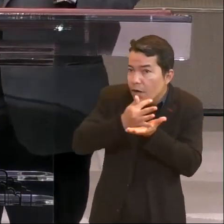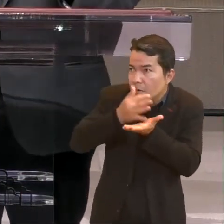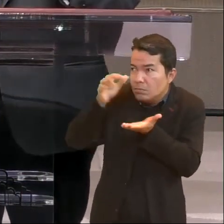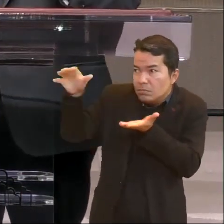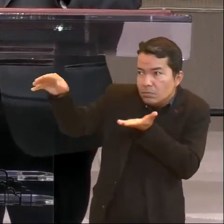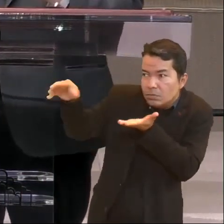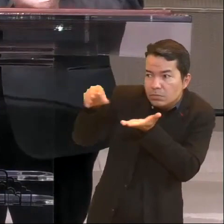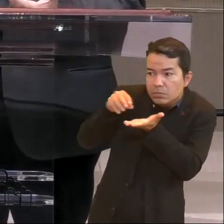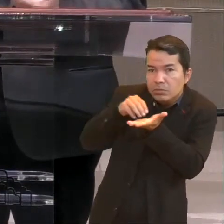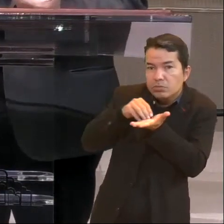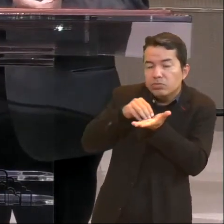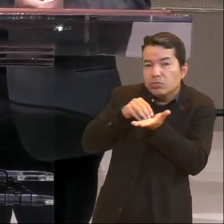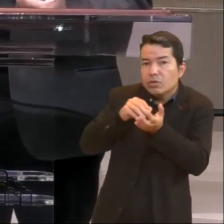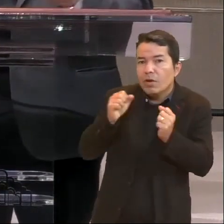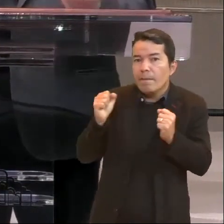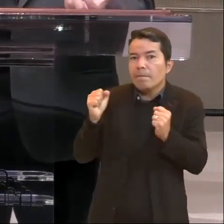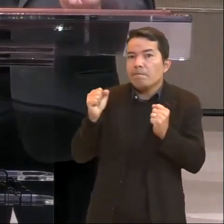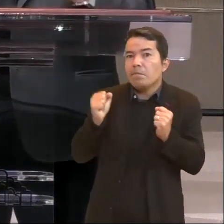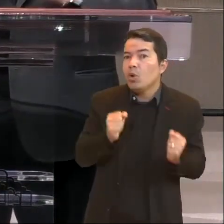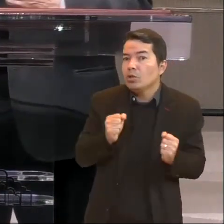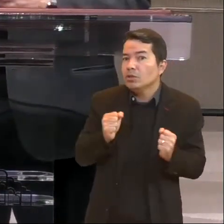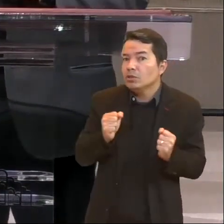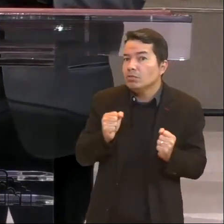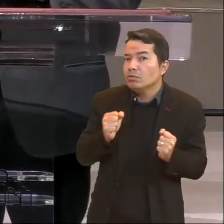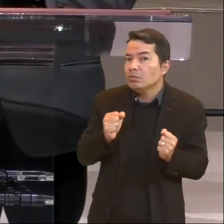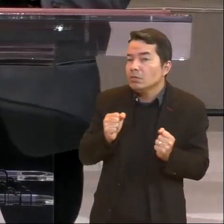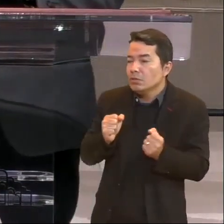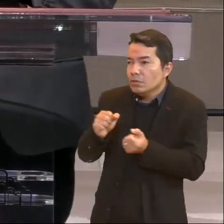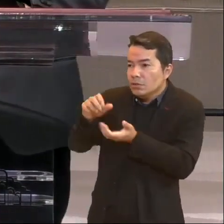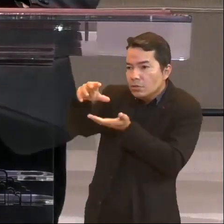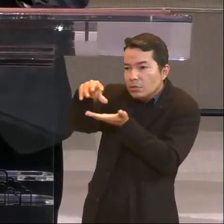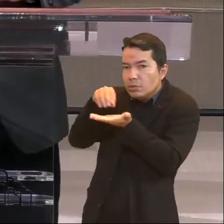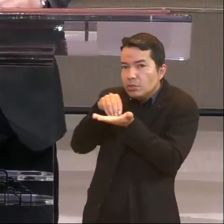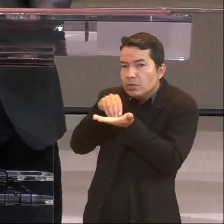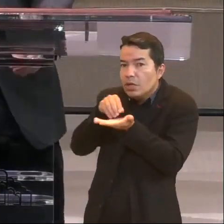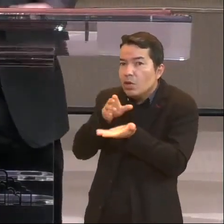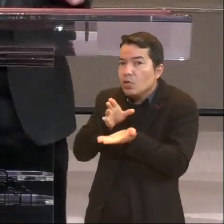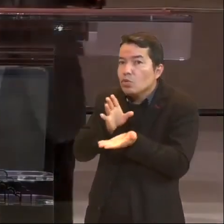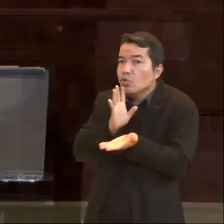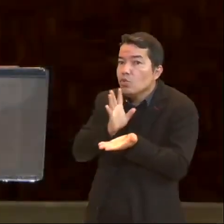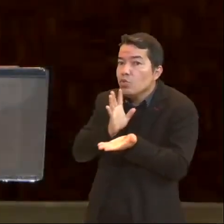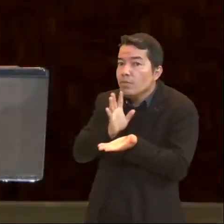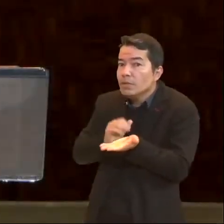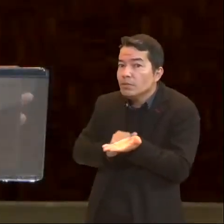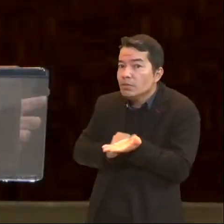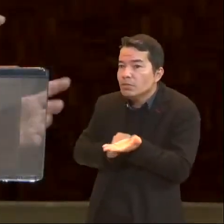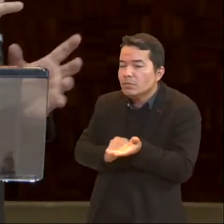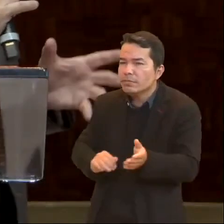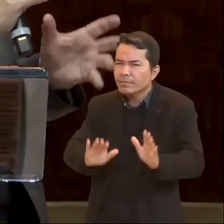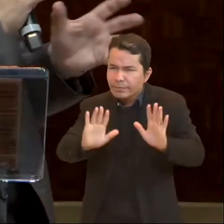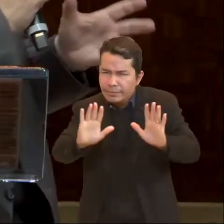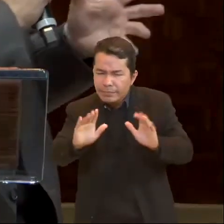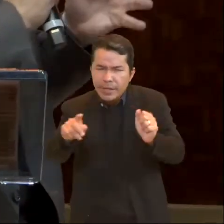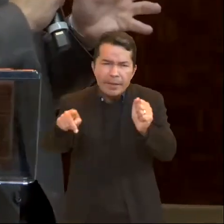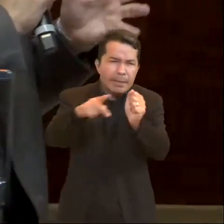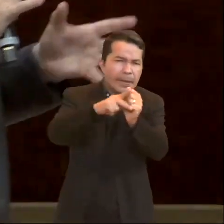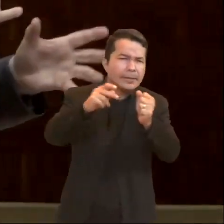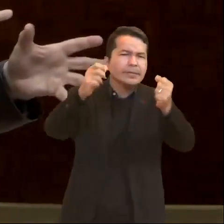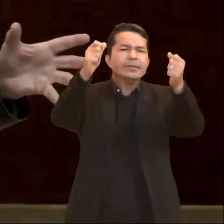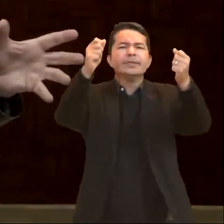a virtude, e a virtude o conhecimento. Então, ele está dizendo assim: olha, não